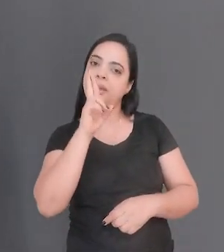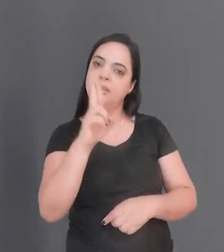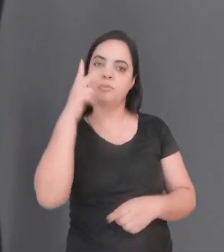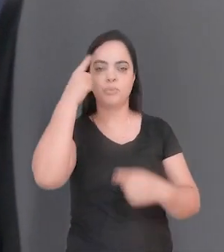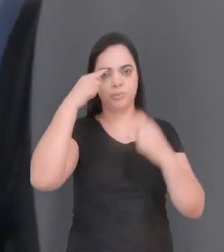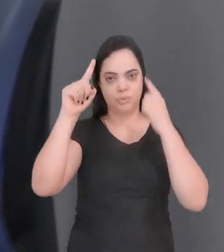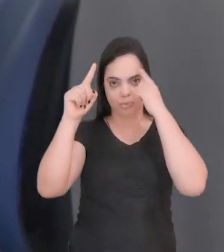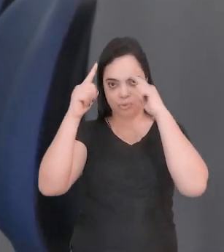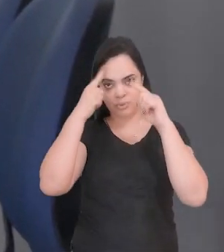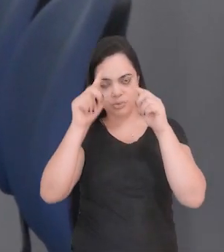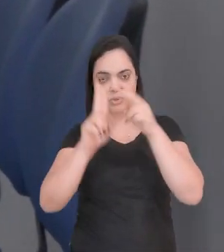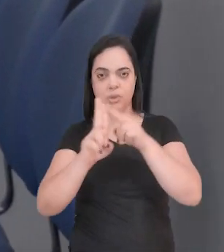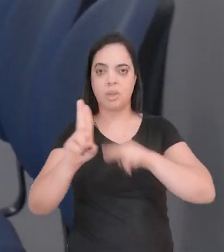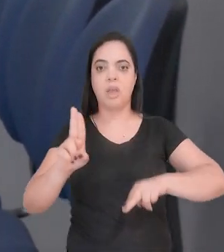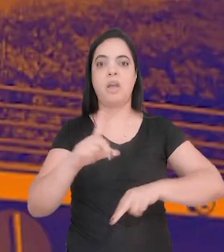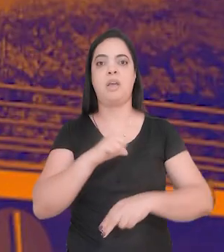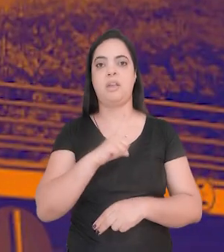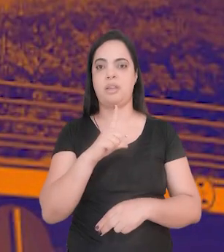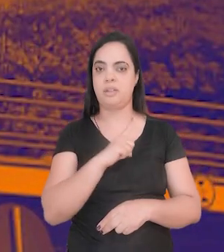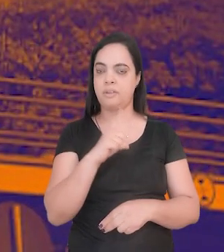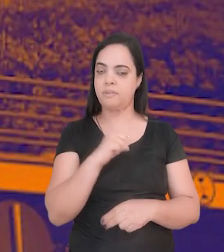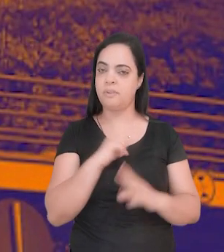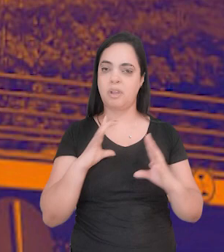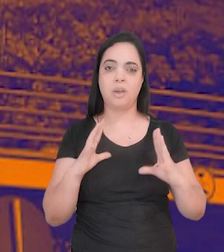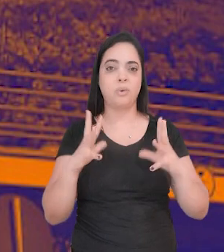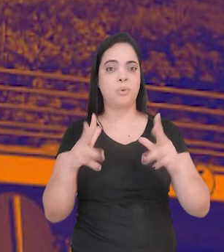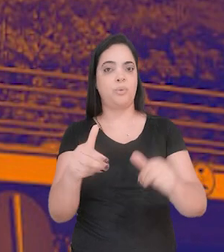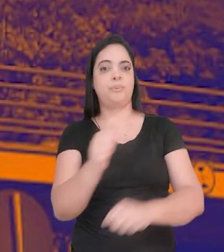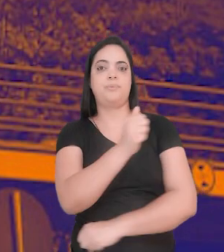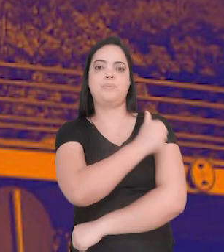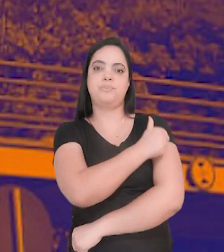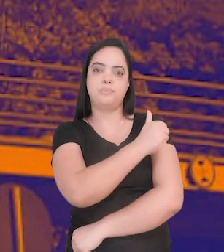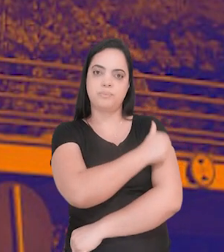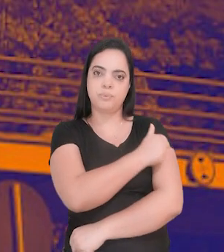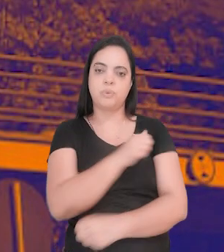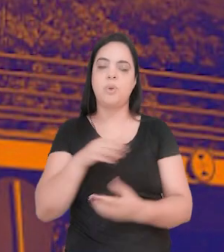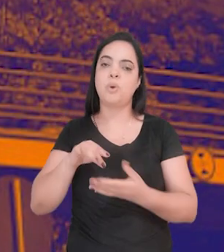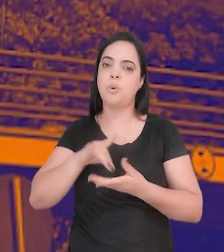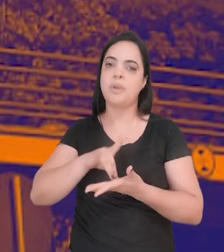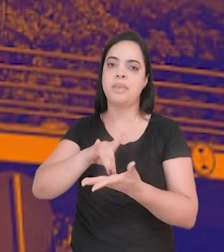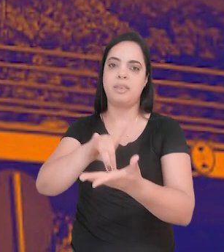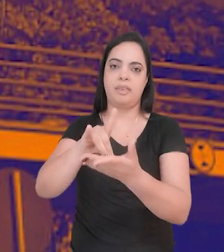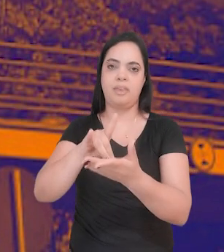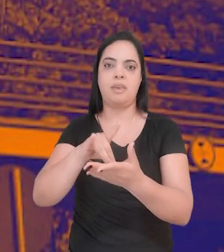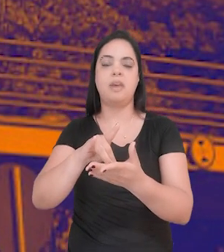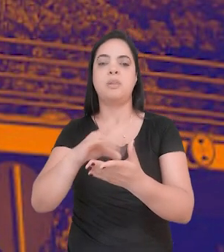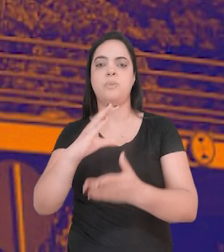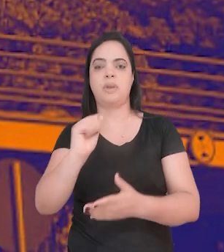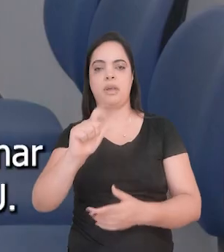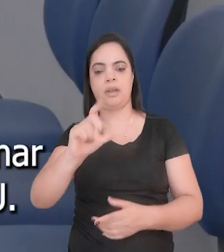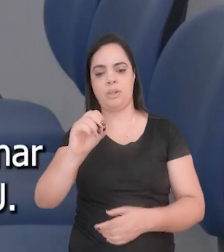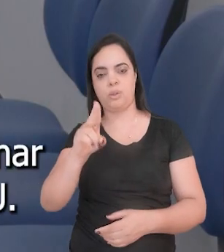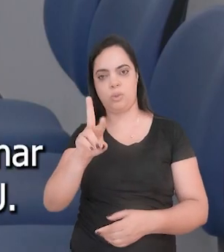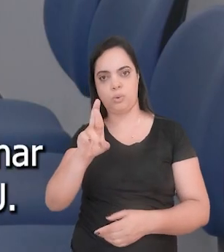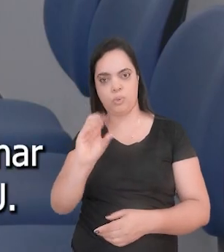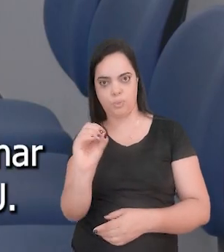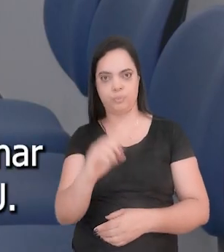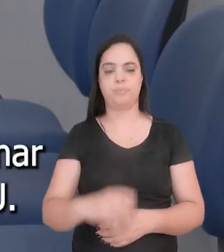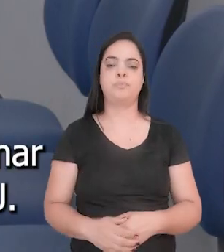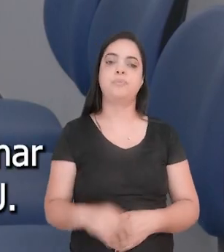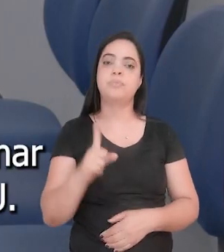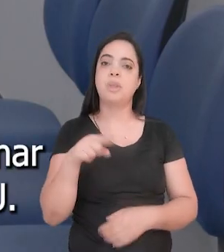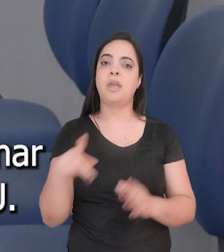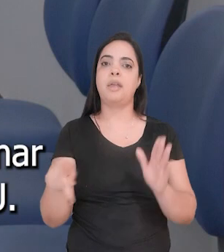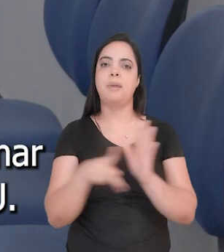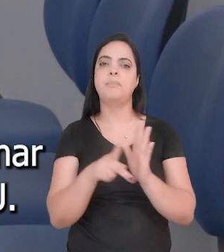ajudar a sanar algumas destas dúvidas a olvo disponibiliza a todos os seus estudantes o guia do calouro o guia do